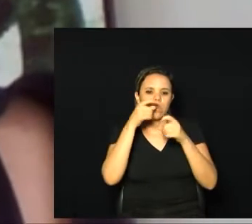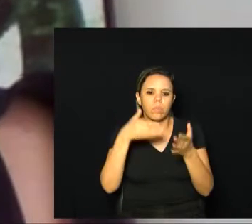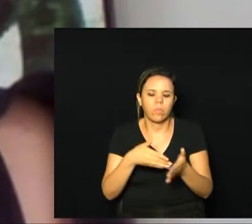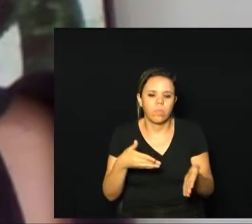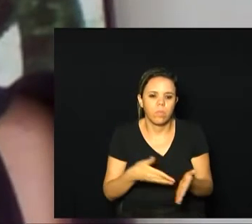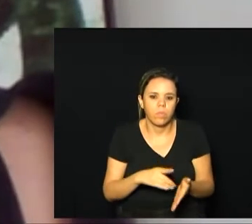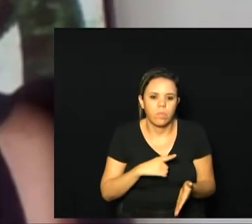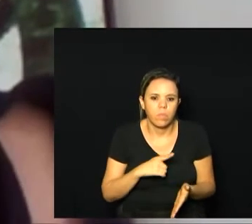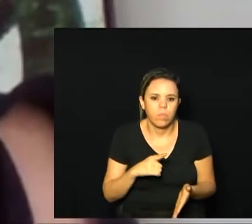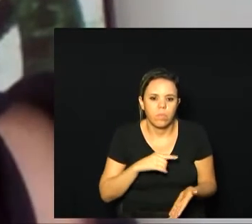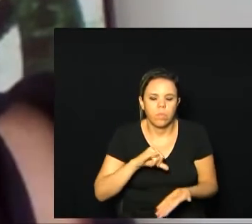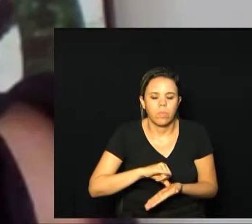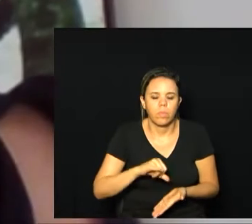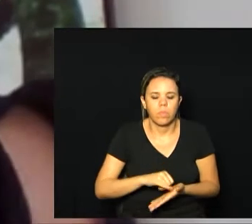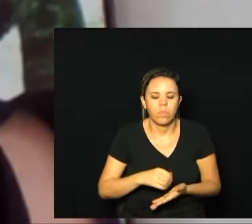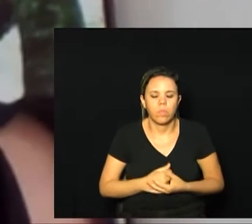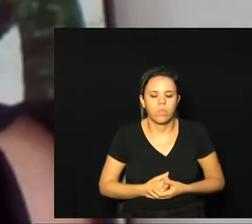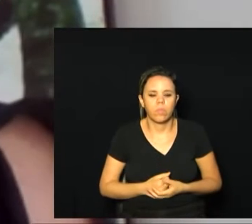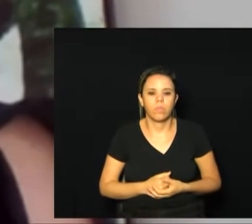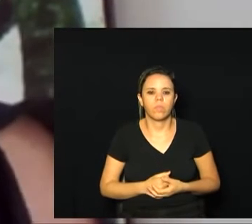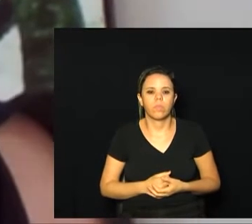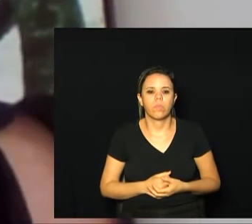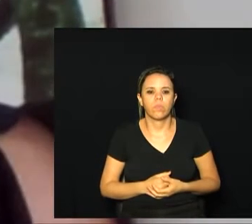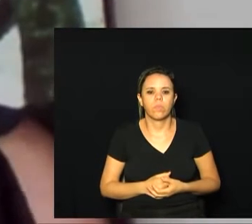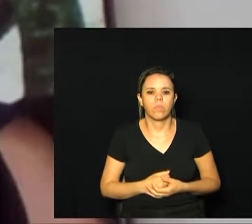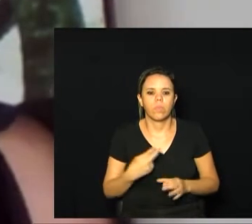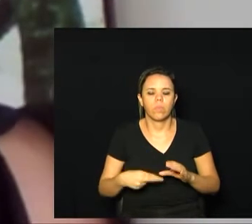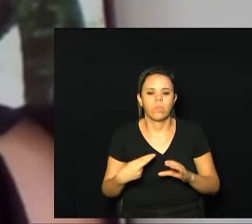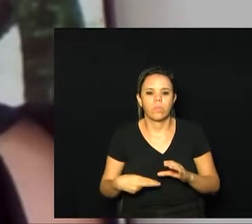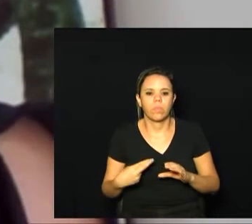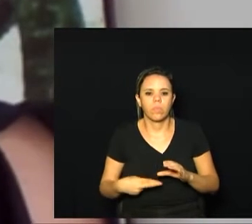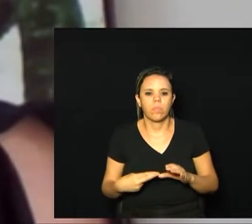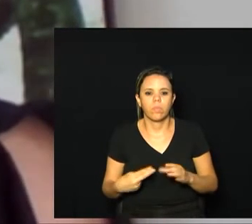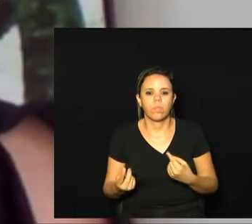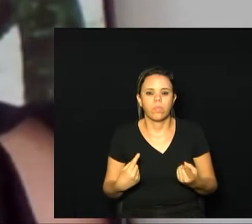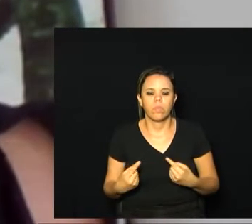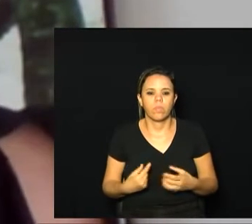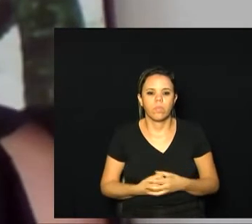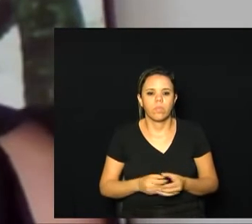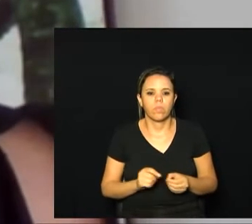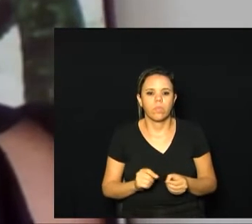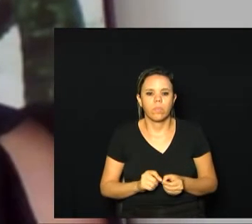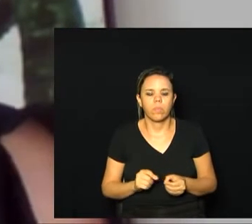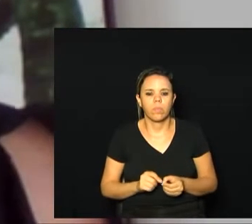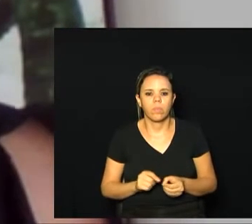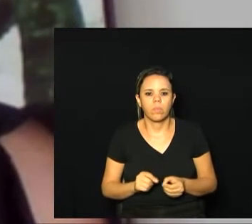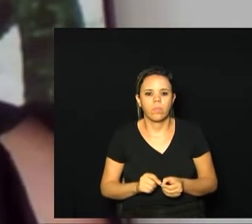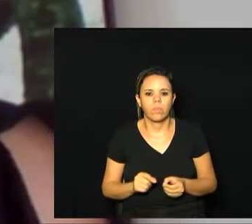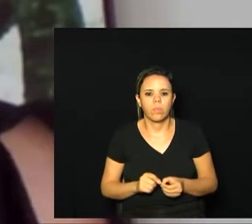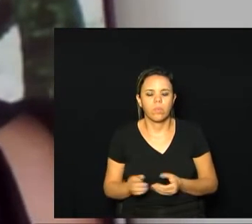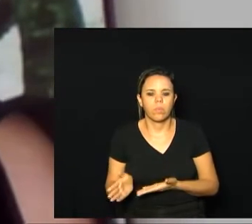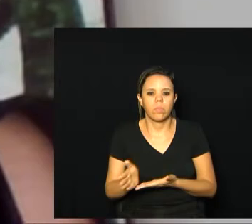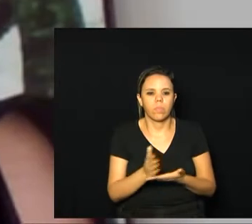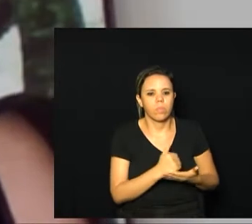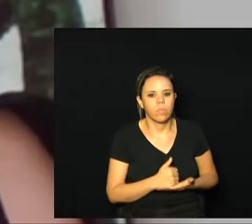que se tem nos grandes centros, na questão dos resíduos urbanos, fazer a coleta,